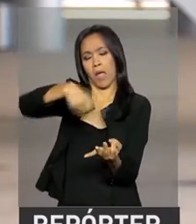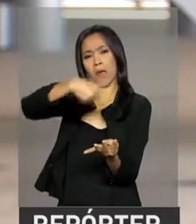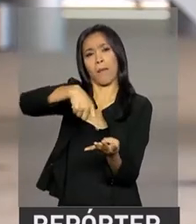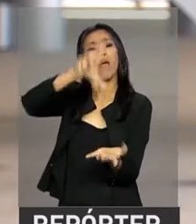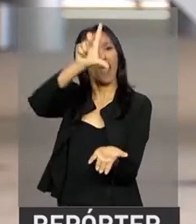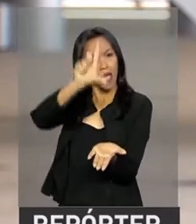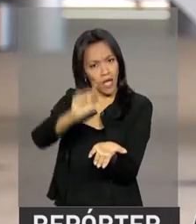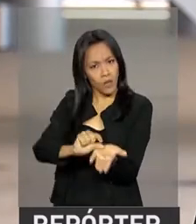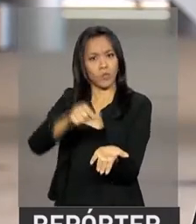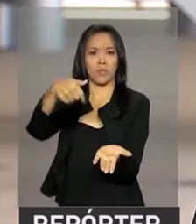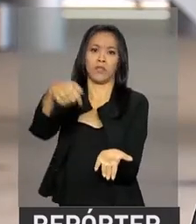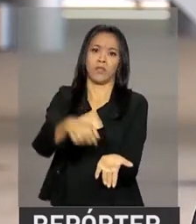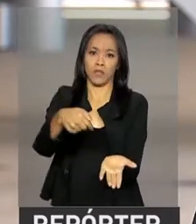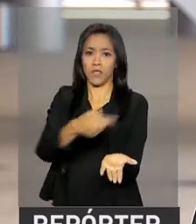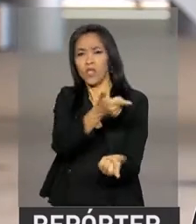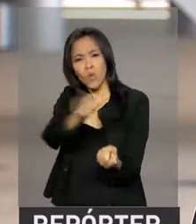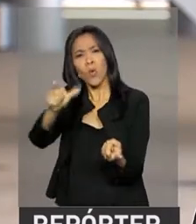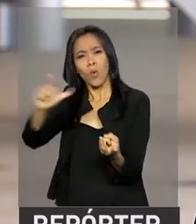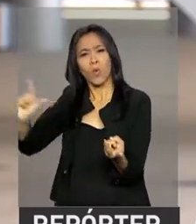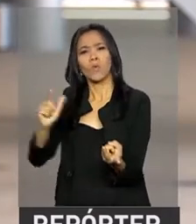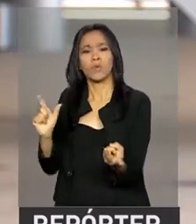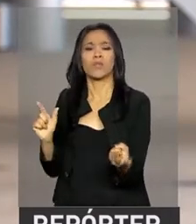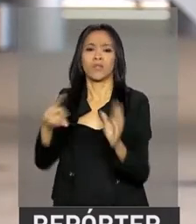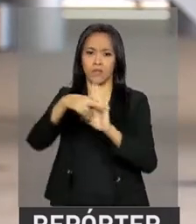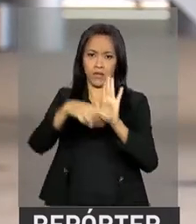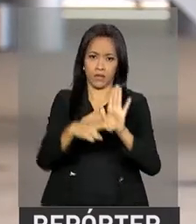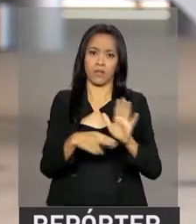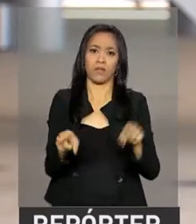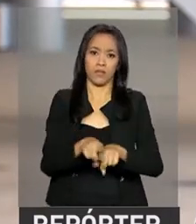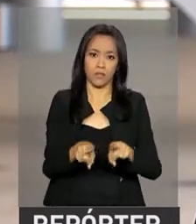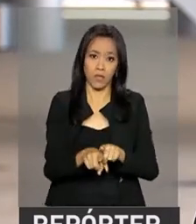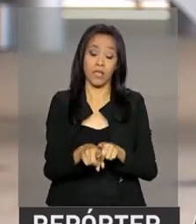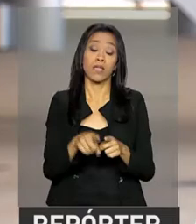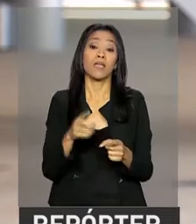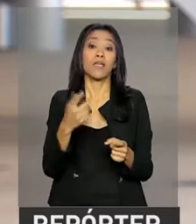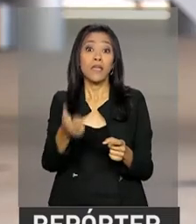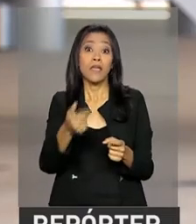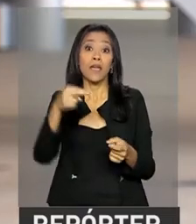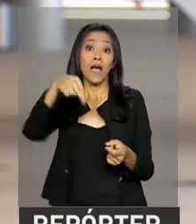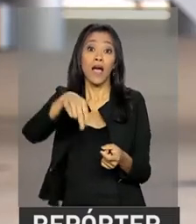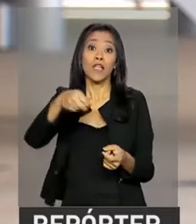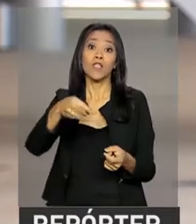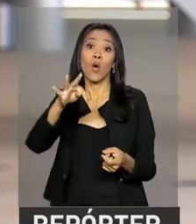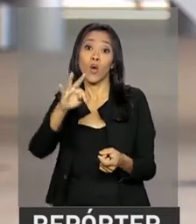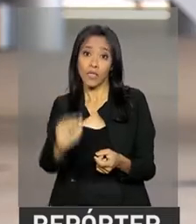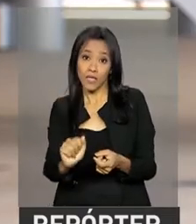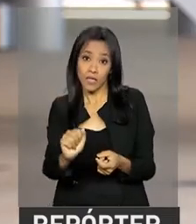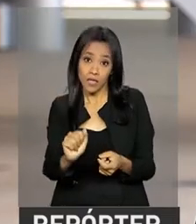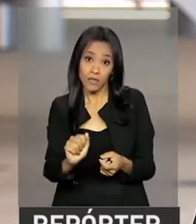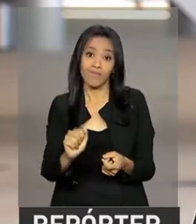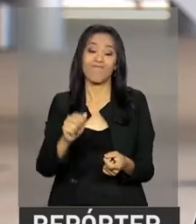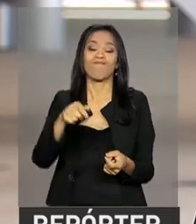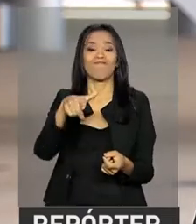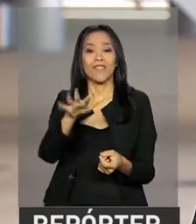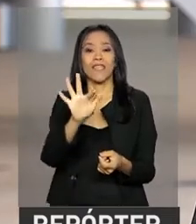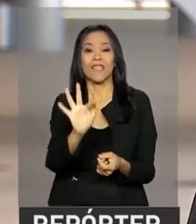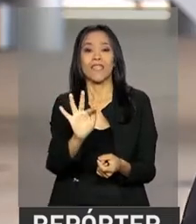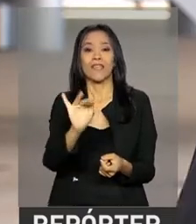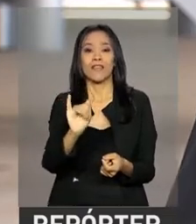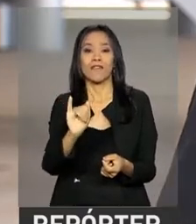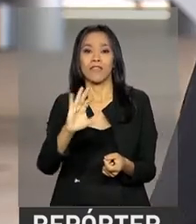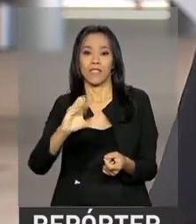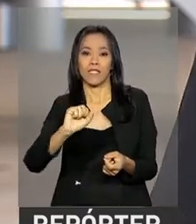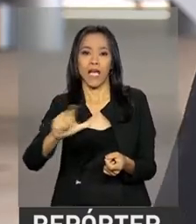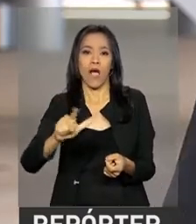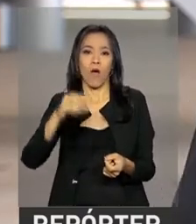outras exigências governamentais e também promovendo, por exemplo, a integração com a nota fiscal eletrônica. A